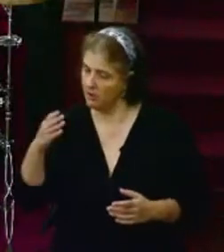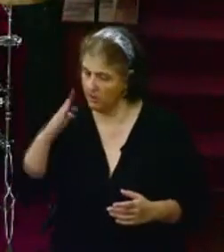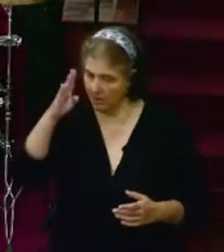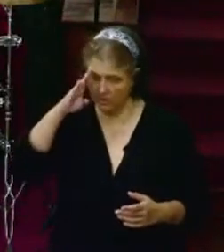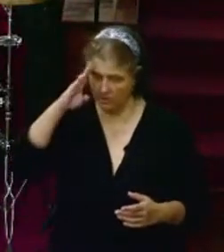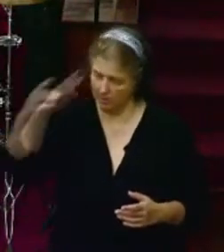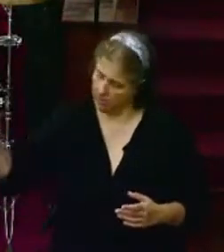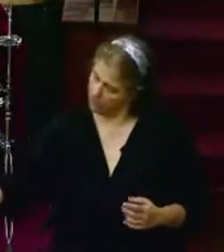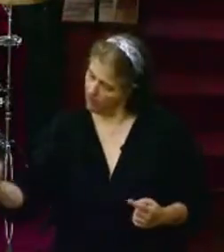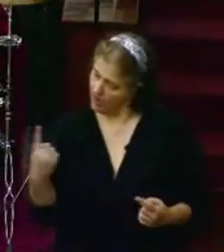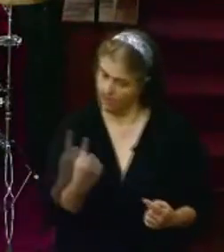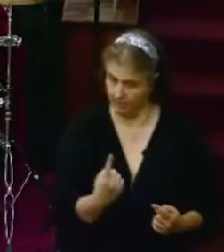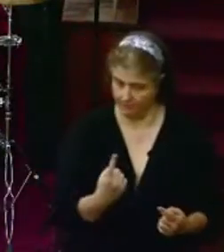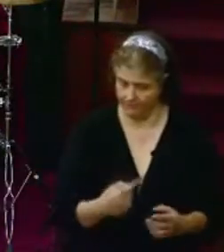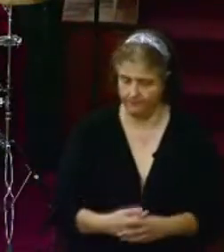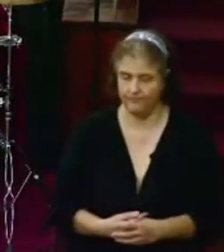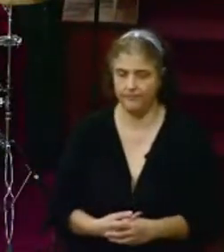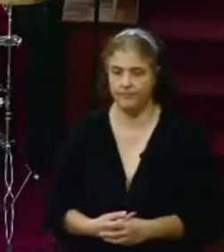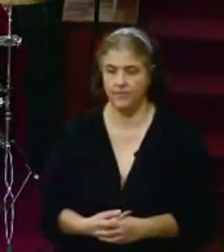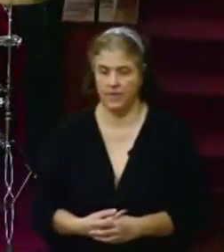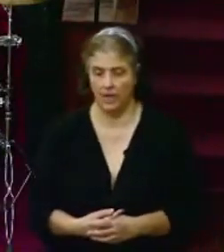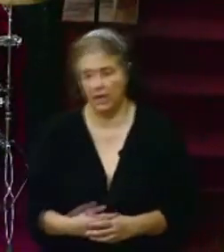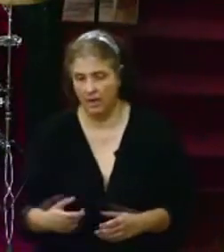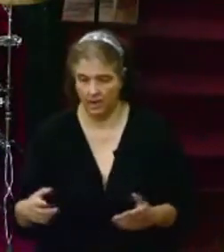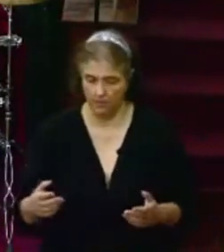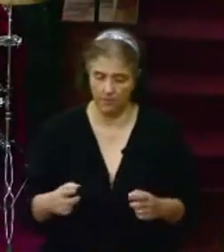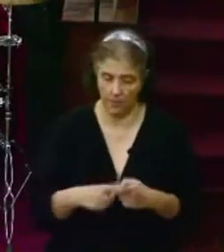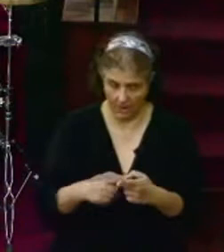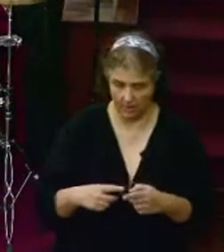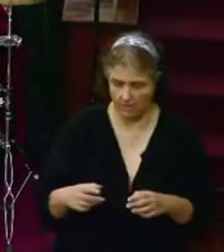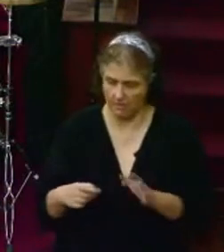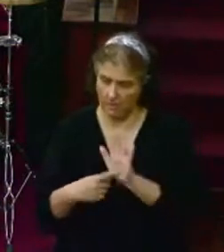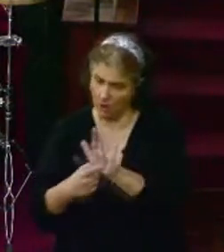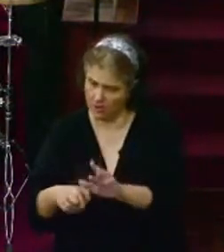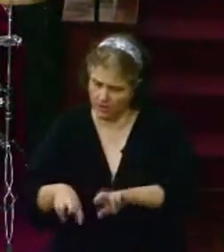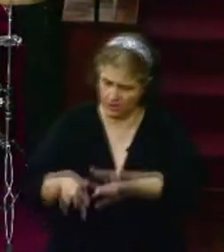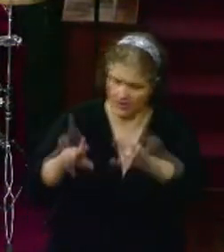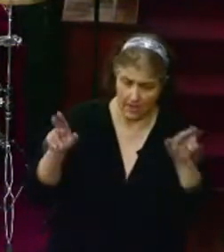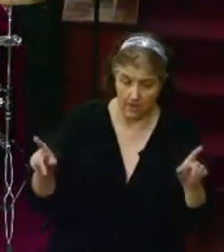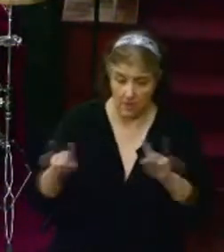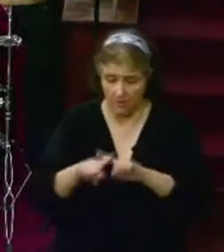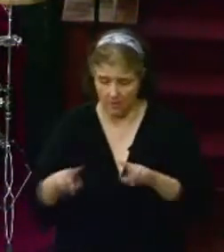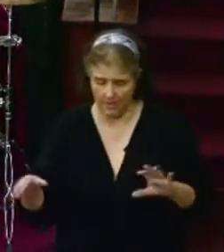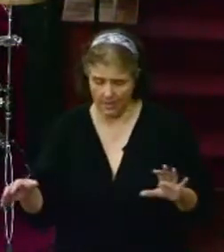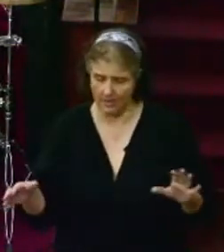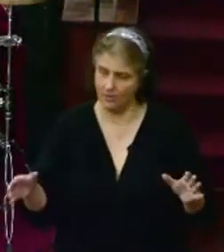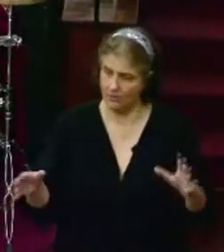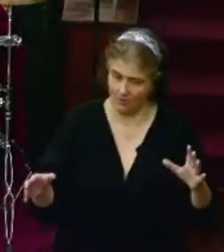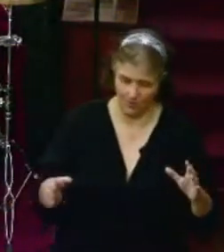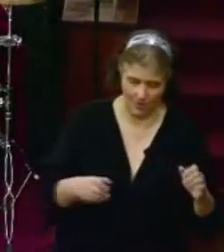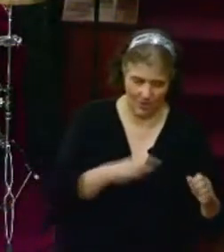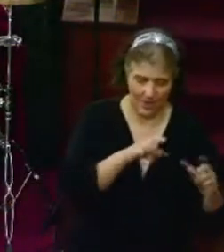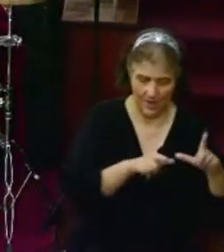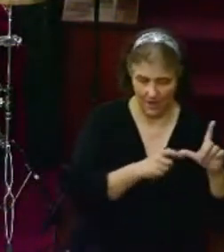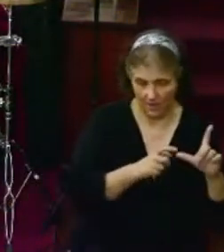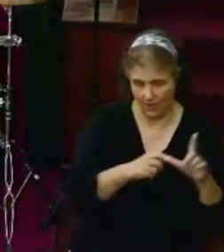há nenhuma contradição nesses dois textos, eles se complementam, porque a parte principal é registrado por Mateus, lá em Mateus